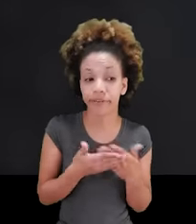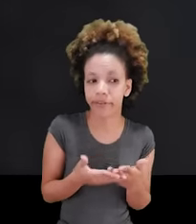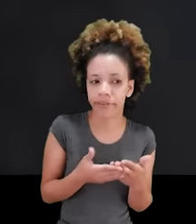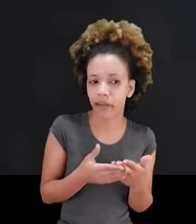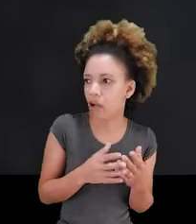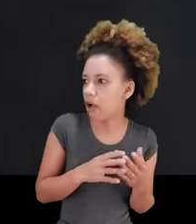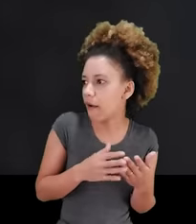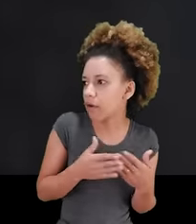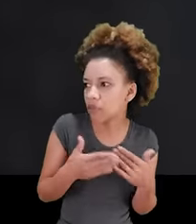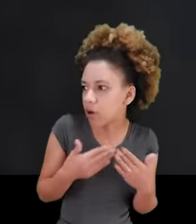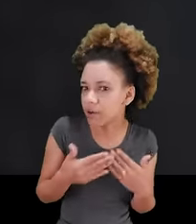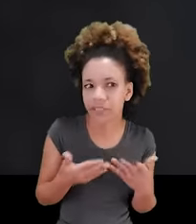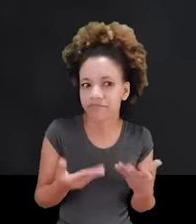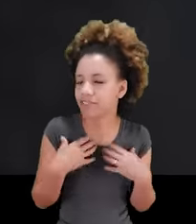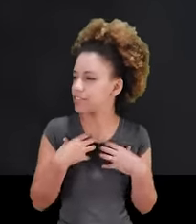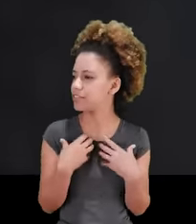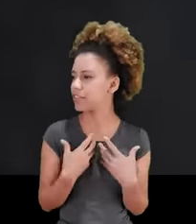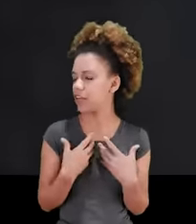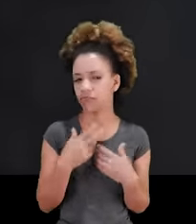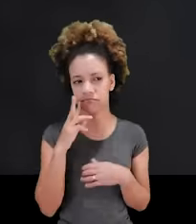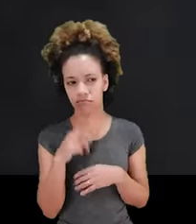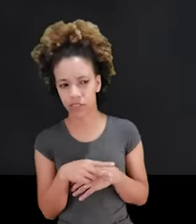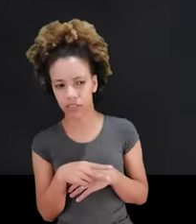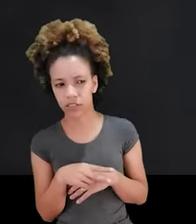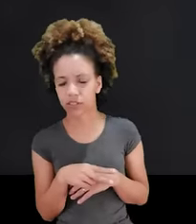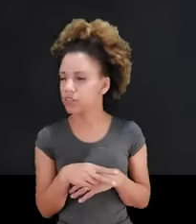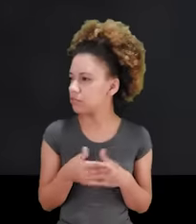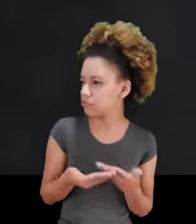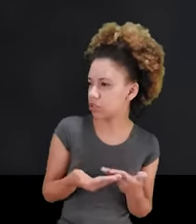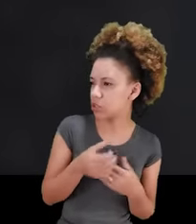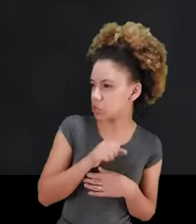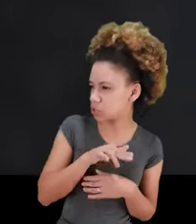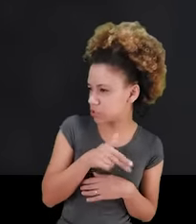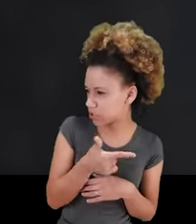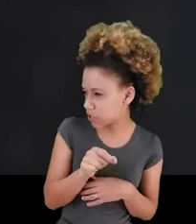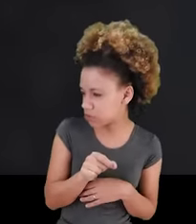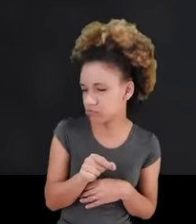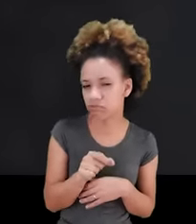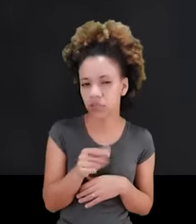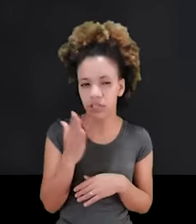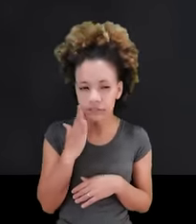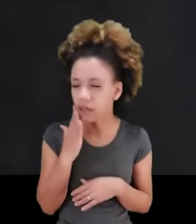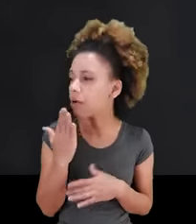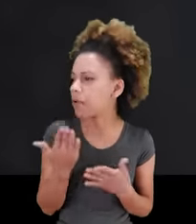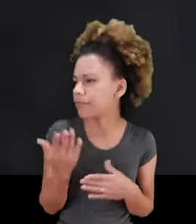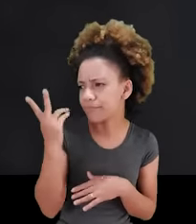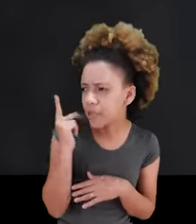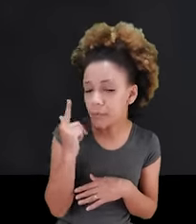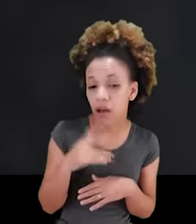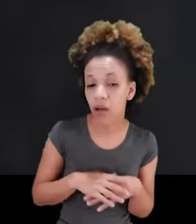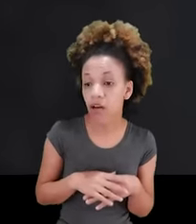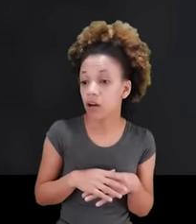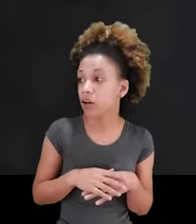coisa, e nós nos sentimos logo orgulhosos, mesmo que não gostes de futebol, mesmo que não ligues muito à seleção, ao Ronaldo, há ali qualquer